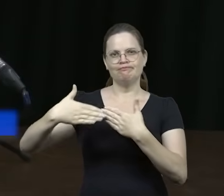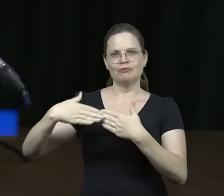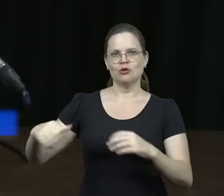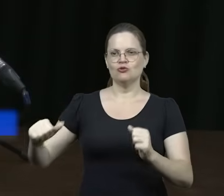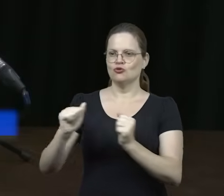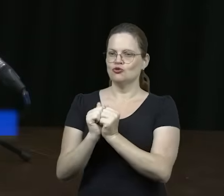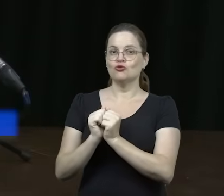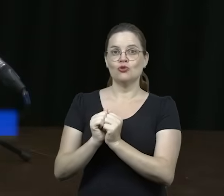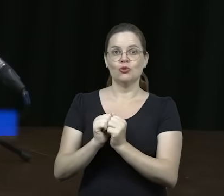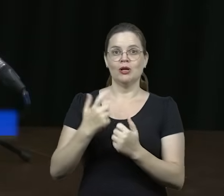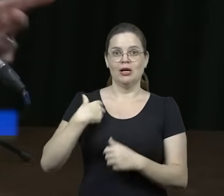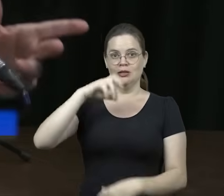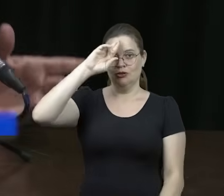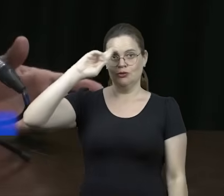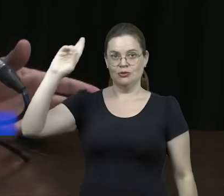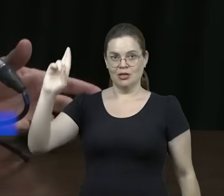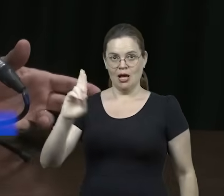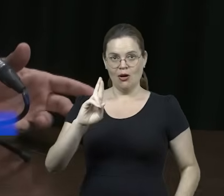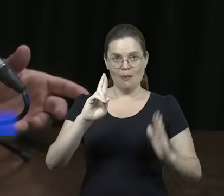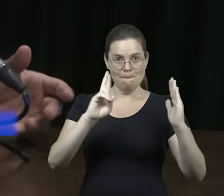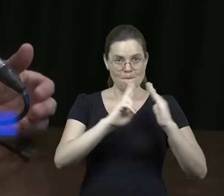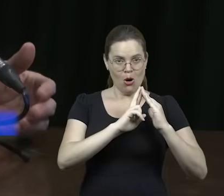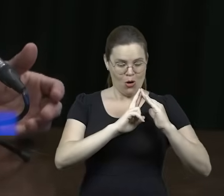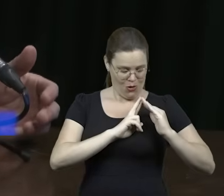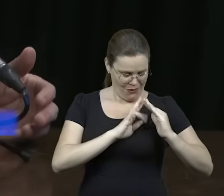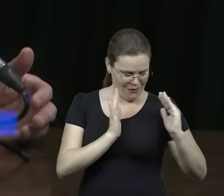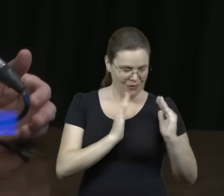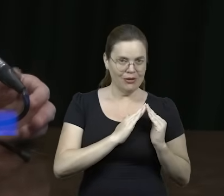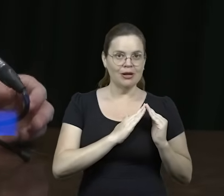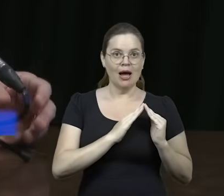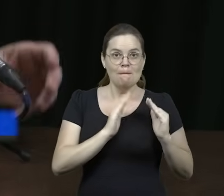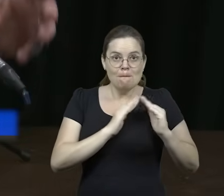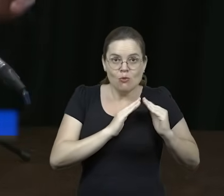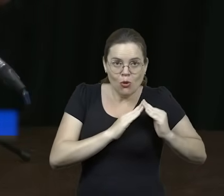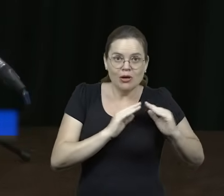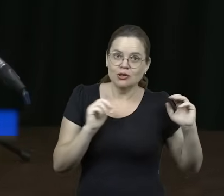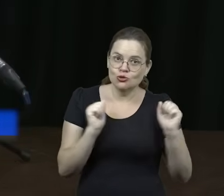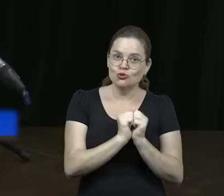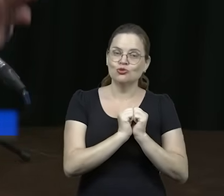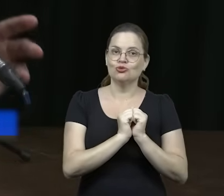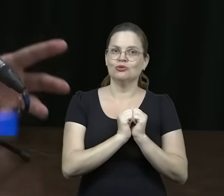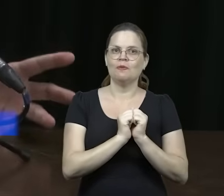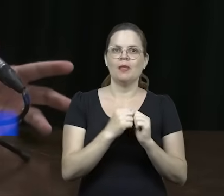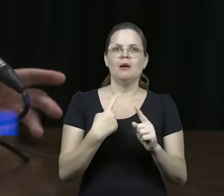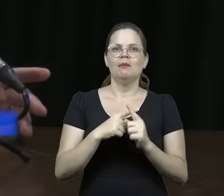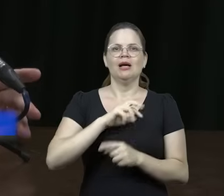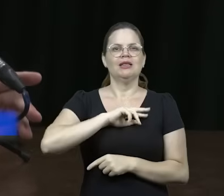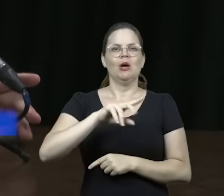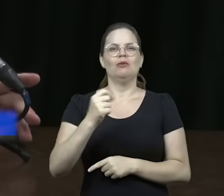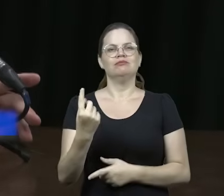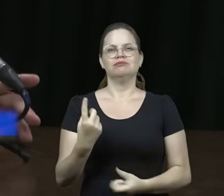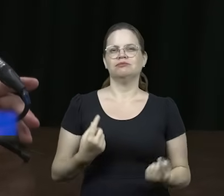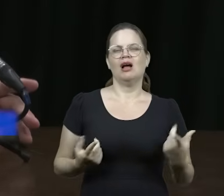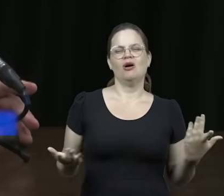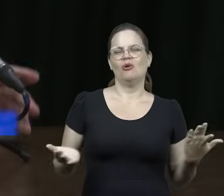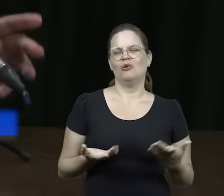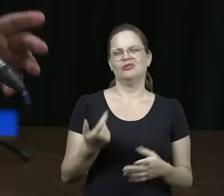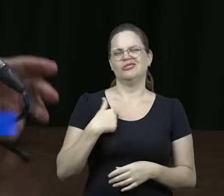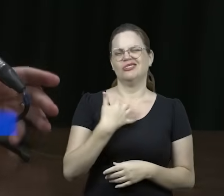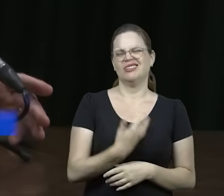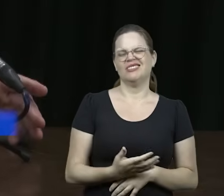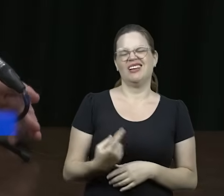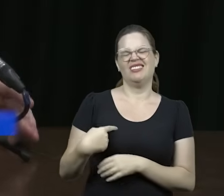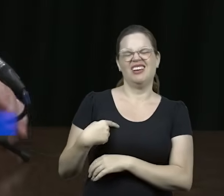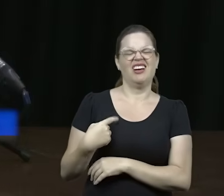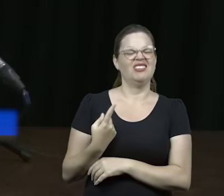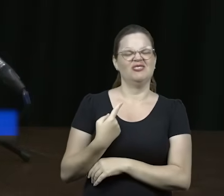significa morar, fazer residência mesmo. Não é uma vez ou outra a gente, hoje eu estou cansado, hoje eu vou na